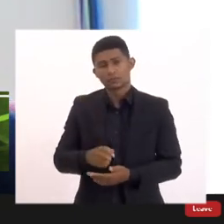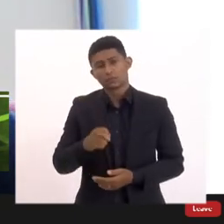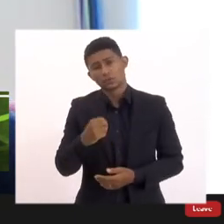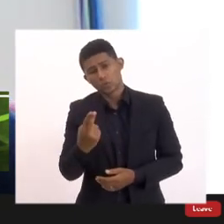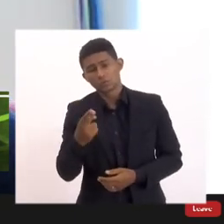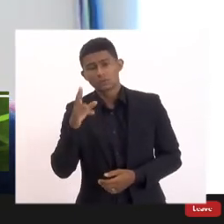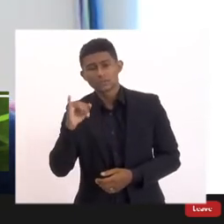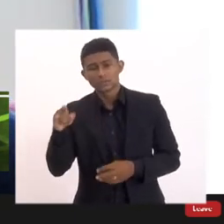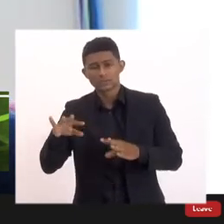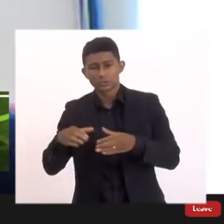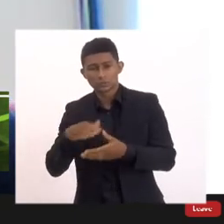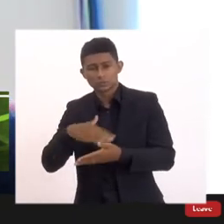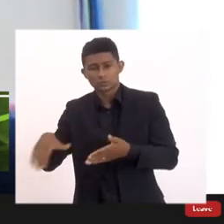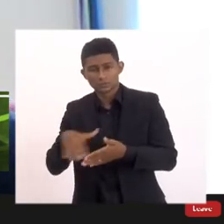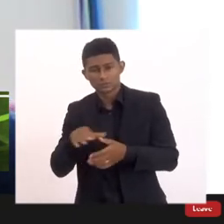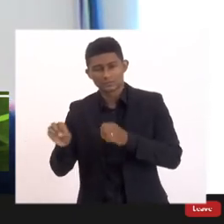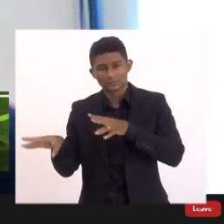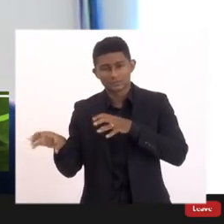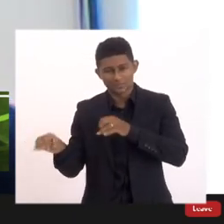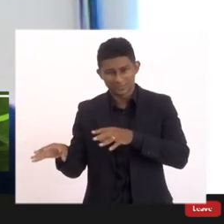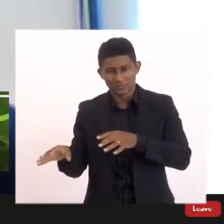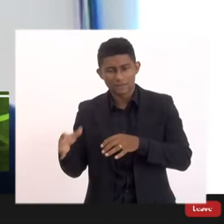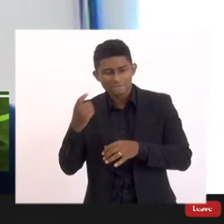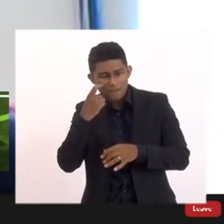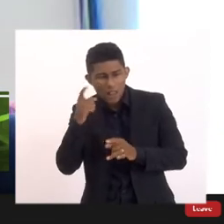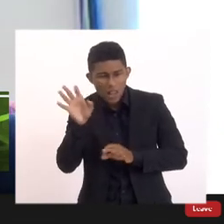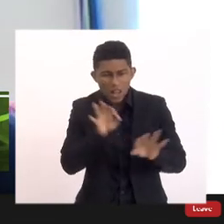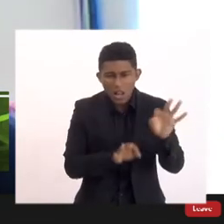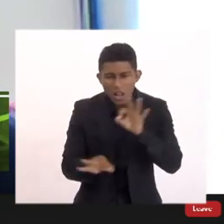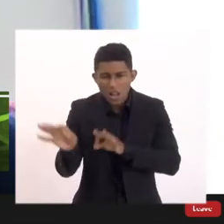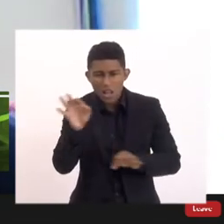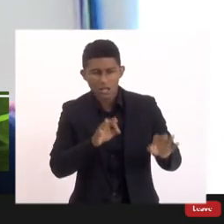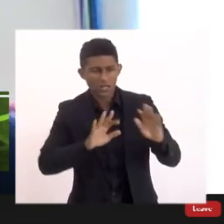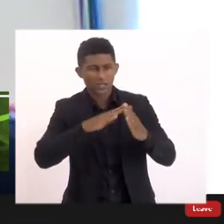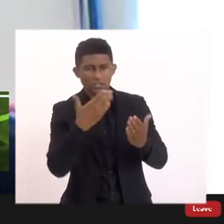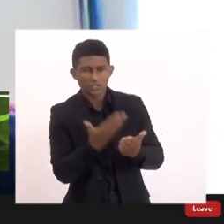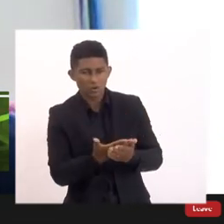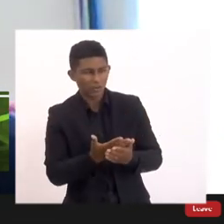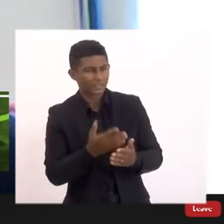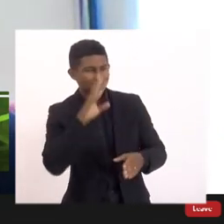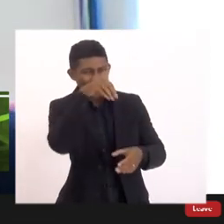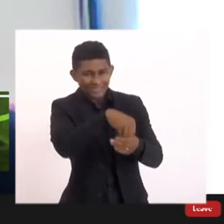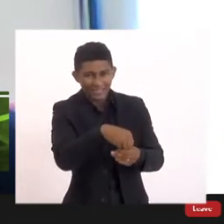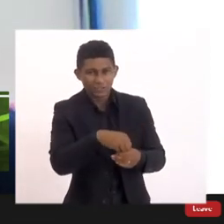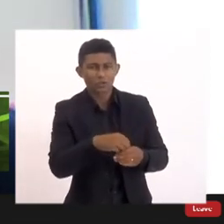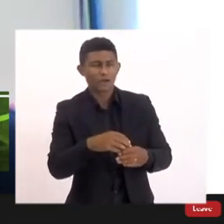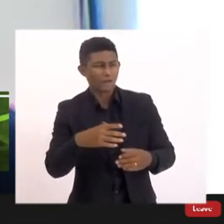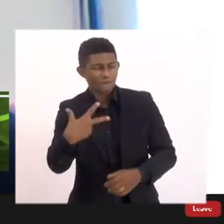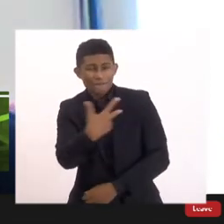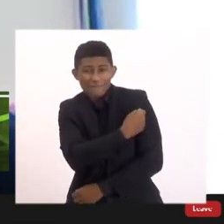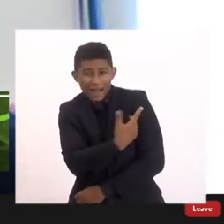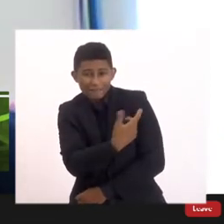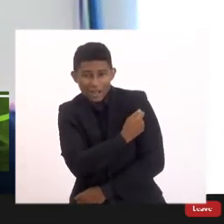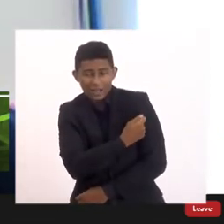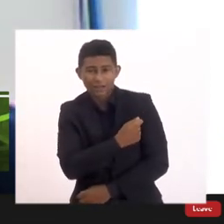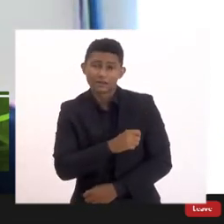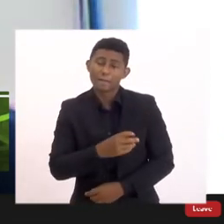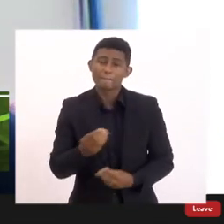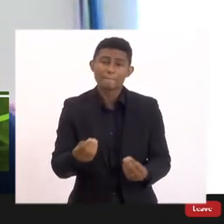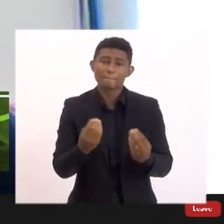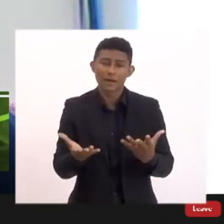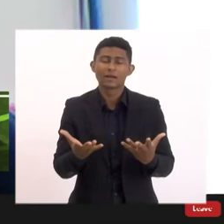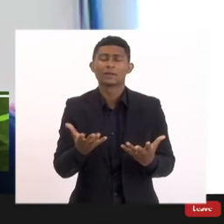da SEDUC, da SEI, junto às escolas, para mobilizar, para fazer vacinação nas escolas, para contribuir para que a